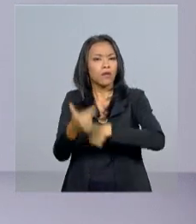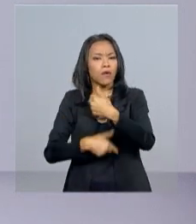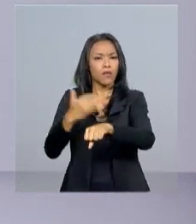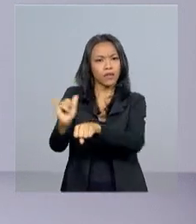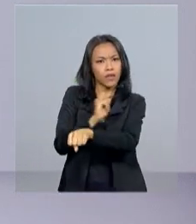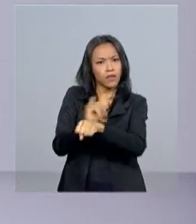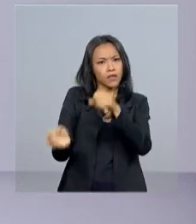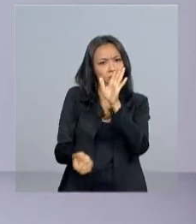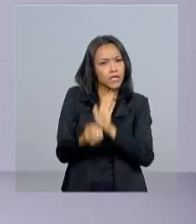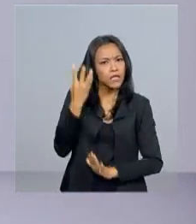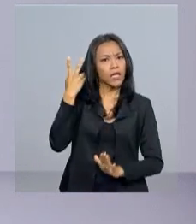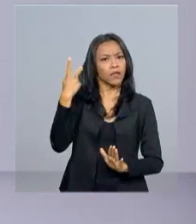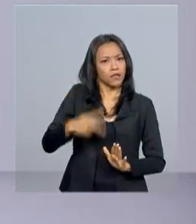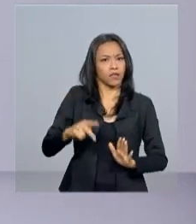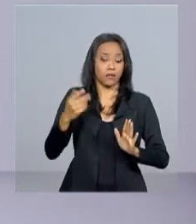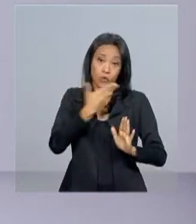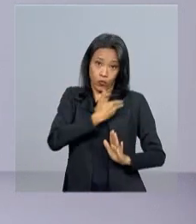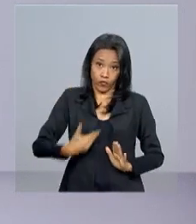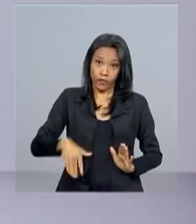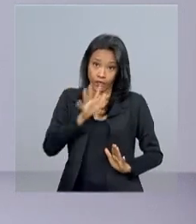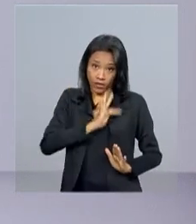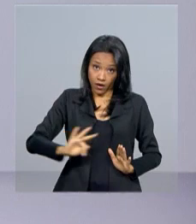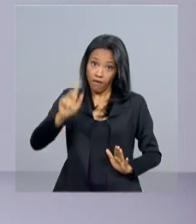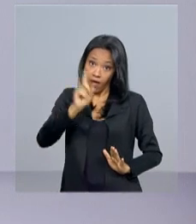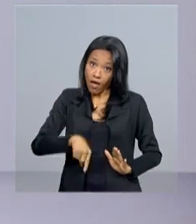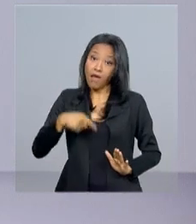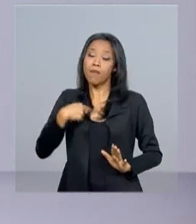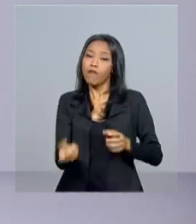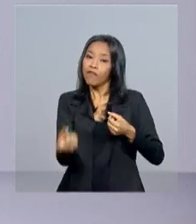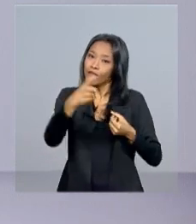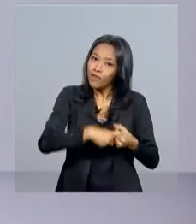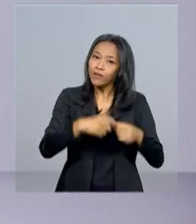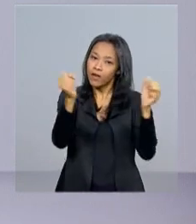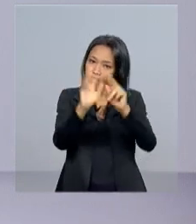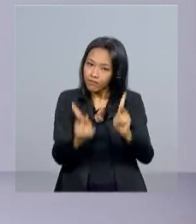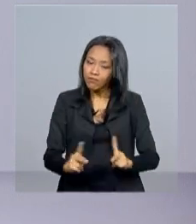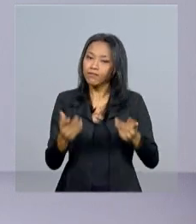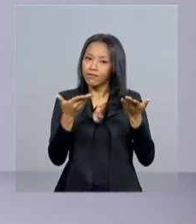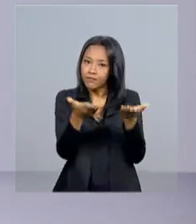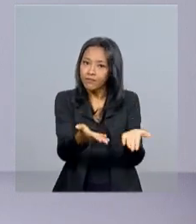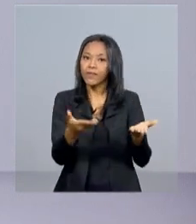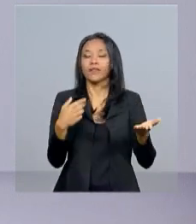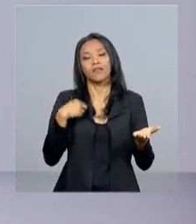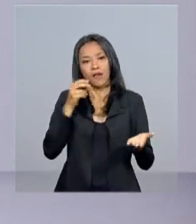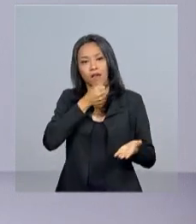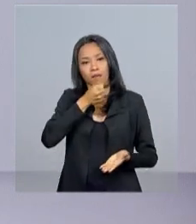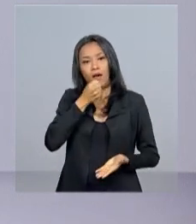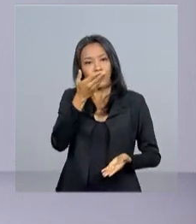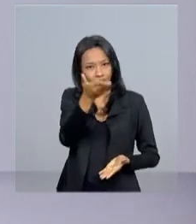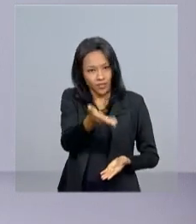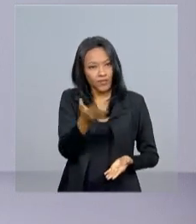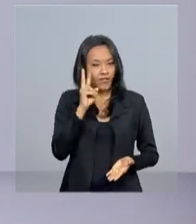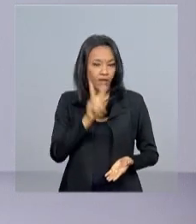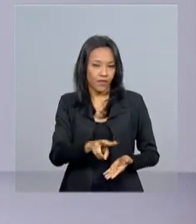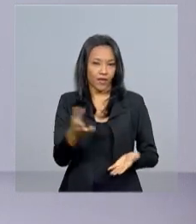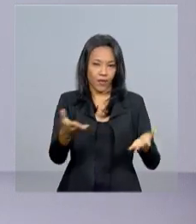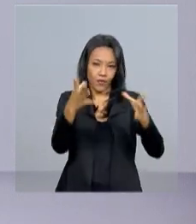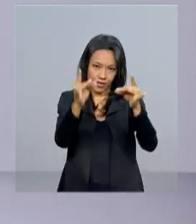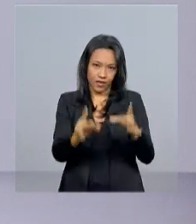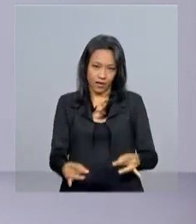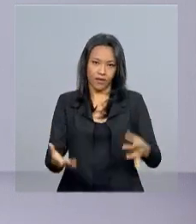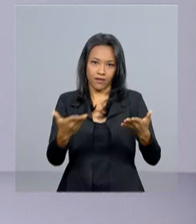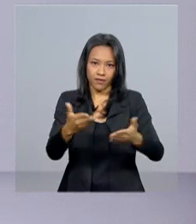Intervenção Federal no Estado é o caminho para trazer de volta essa tranquilidade. Na reportagem de Luana Karen, você vai saber os